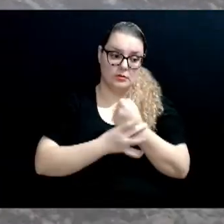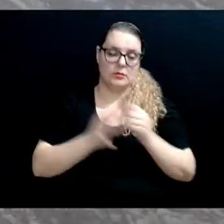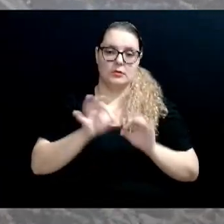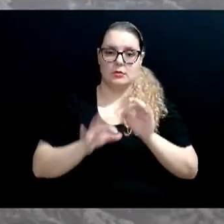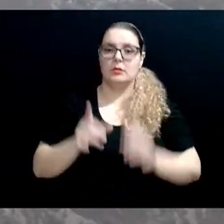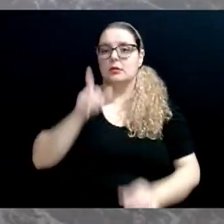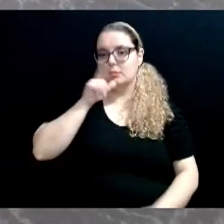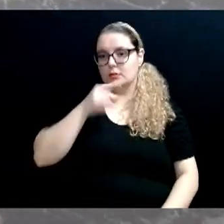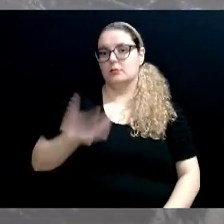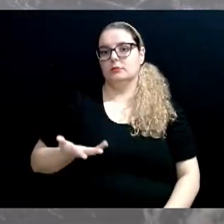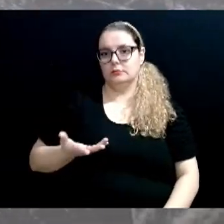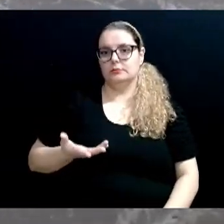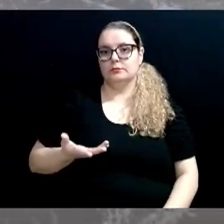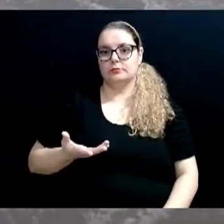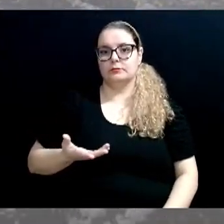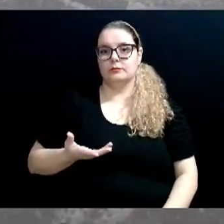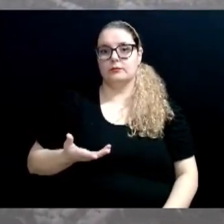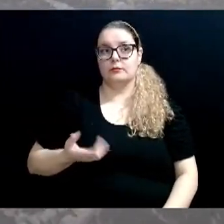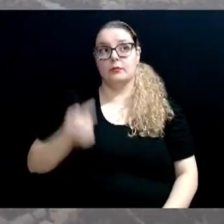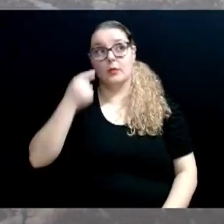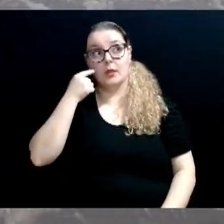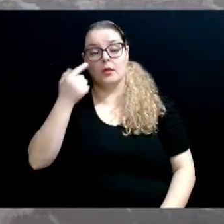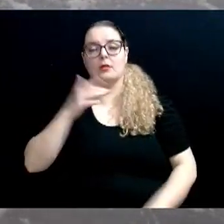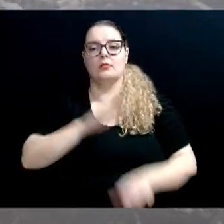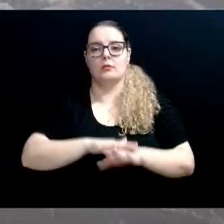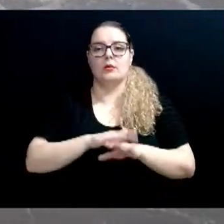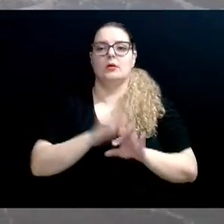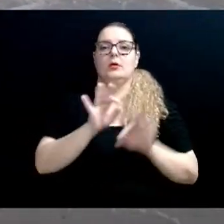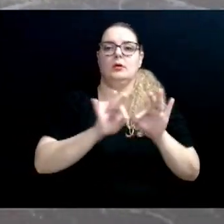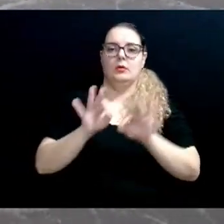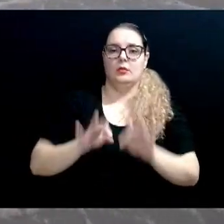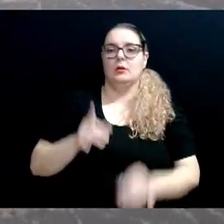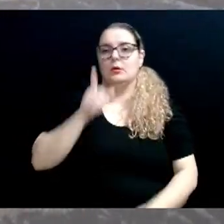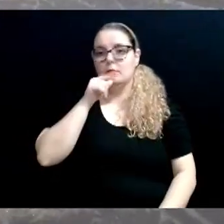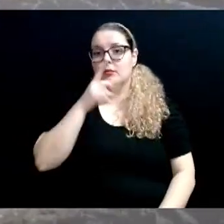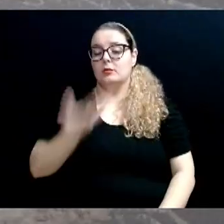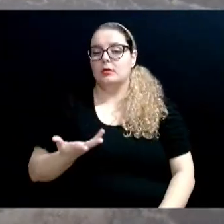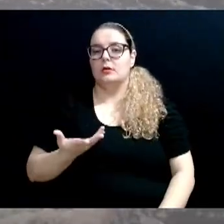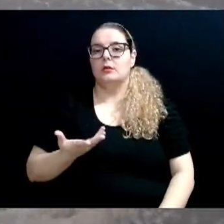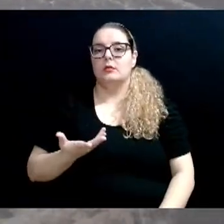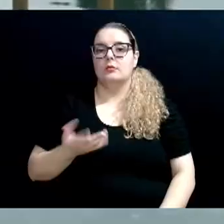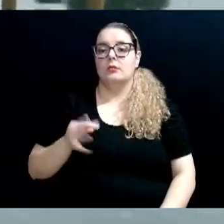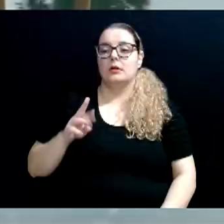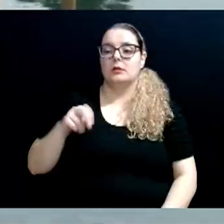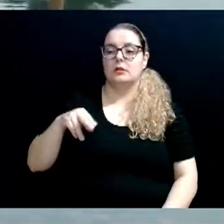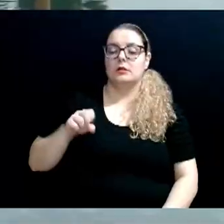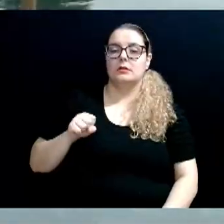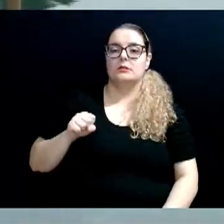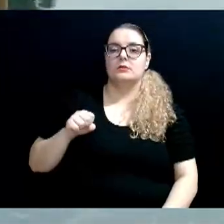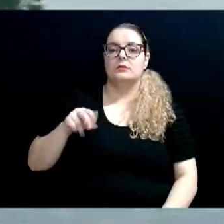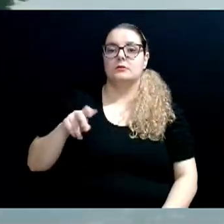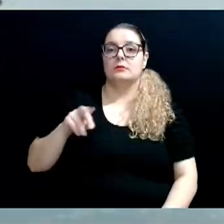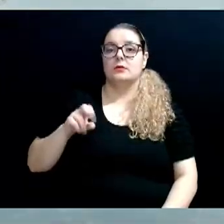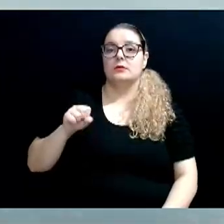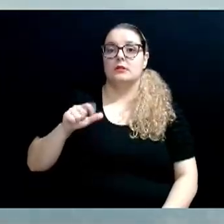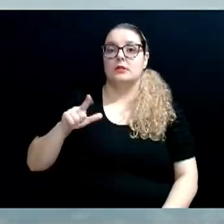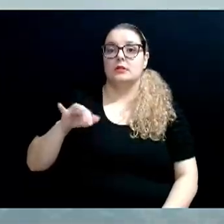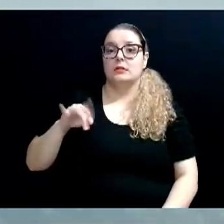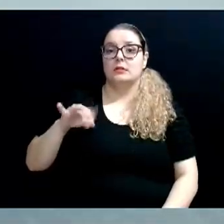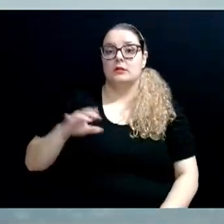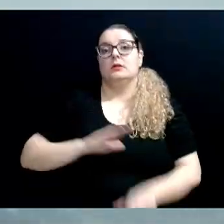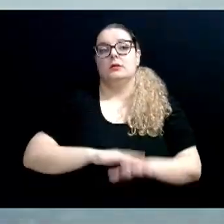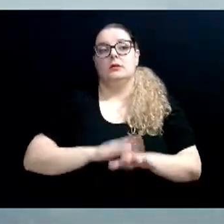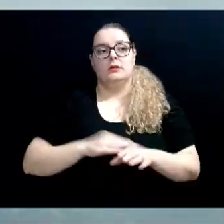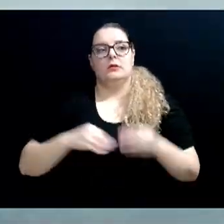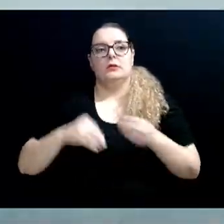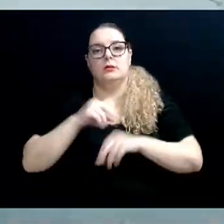Ele pressupõe, as ações do Plano de Segurança da Água pressupõem uma transversalidade de ações. Então, como a gente envolve diferentes